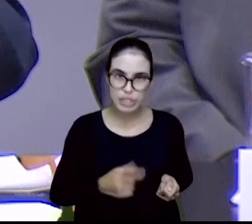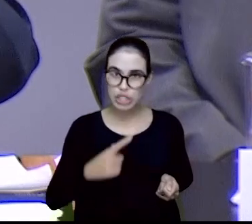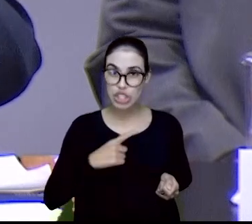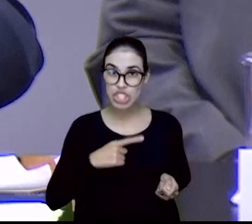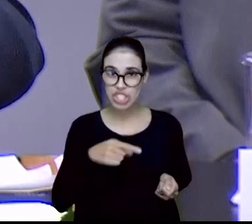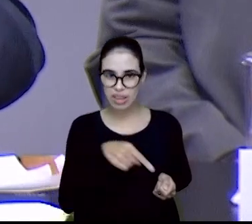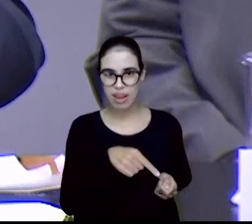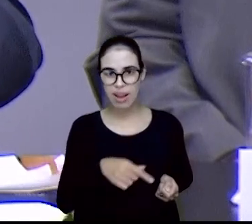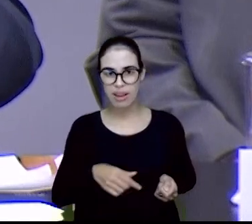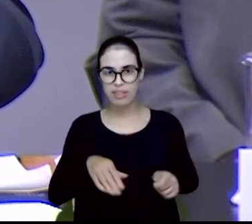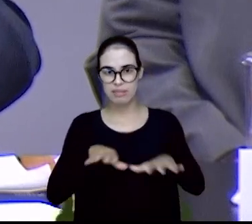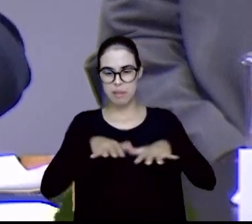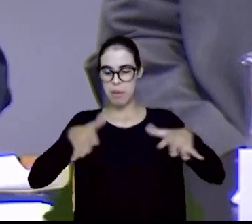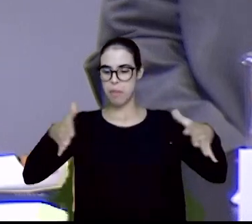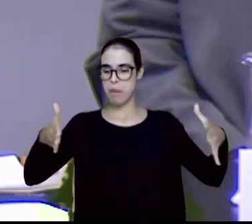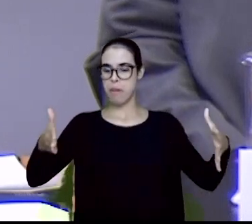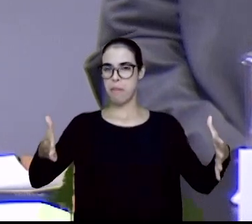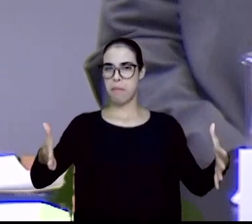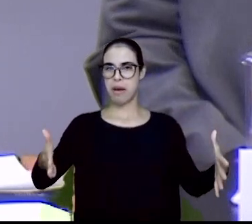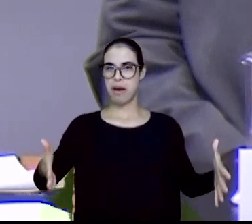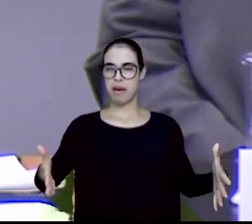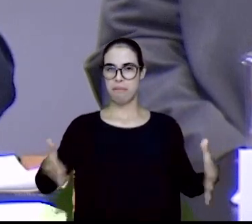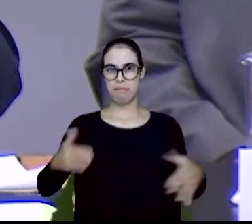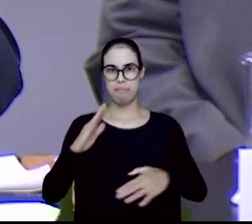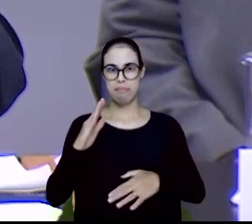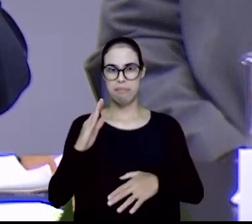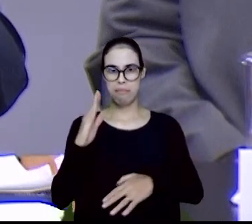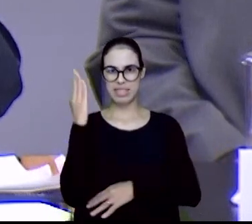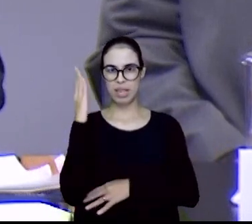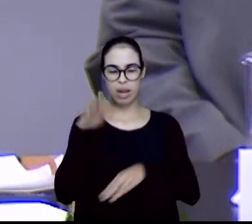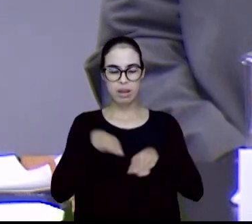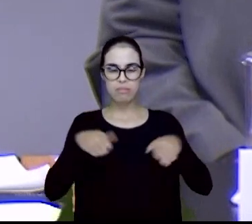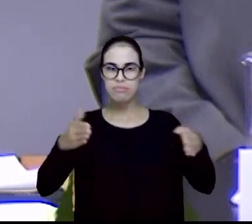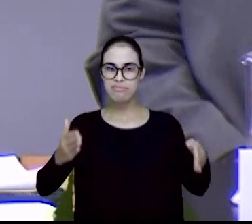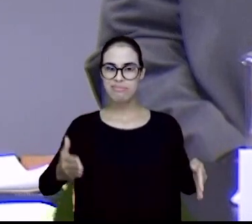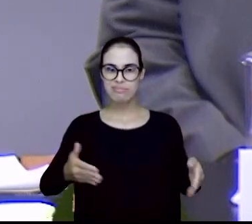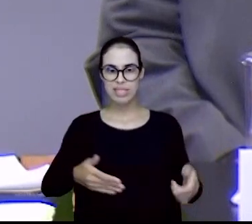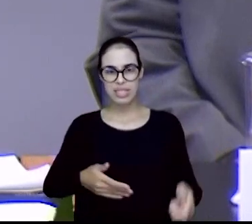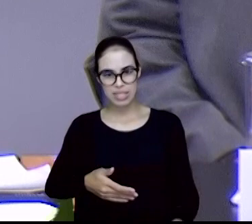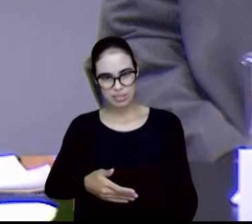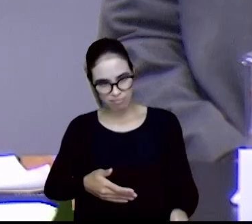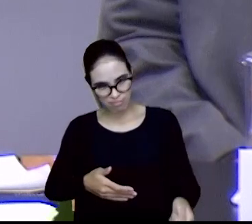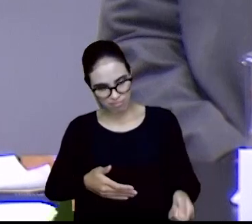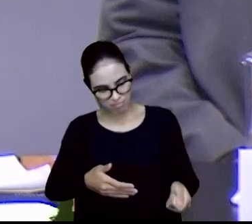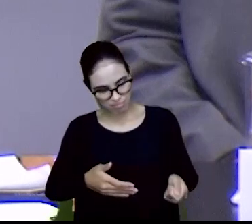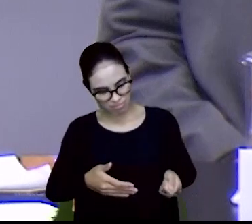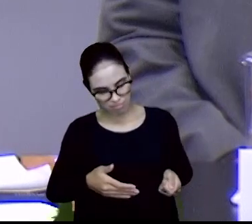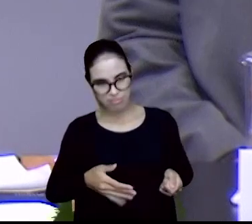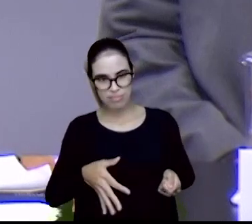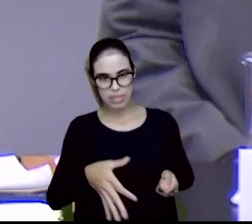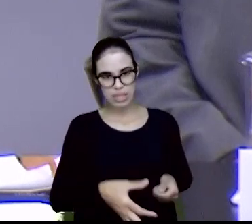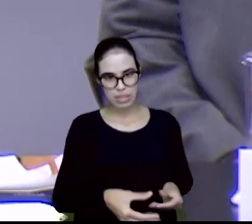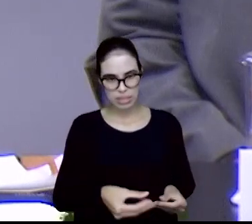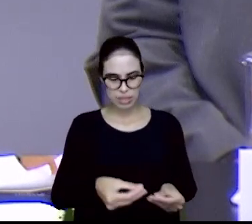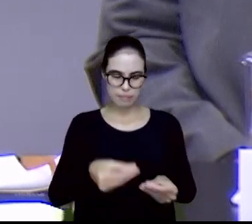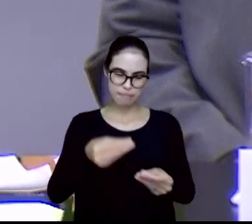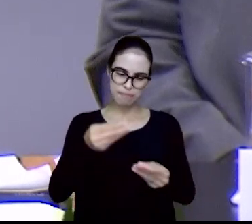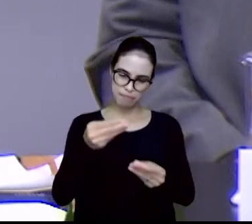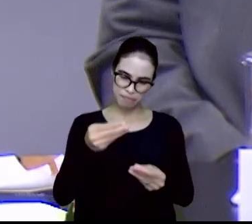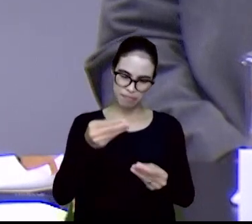de jacarandá que tem no Tribunal do Rio, sacava um papelucho da gavetinha, lia com grande